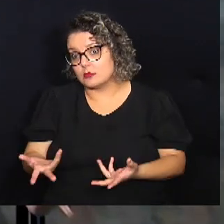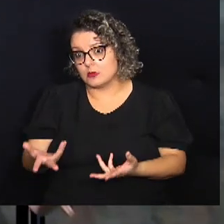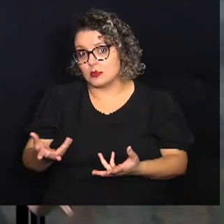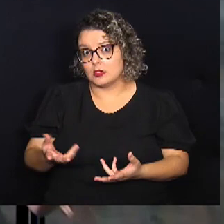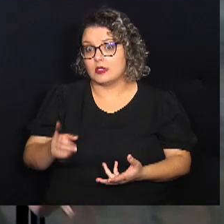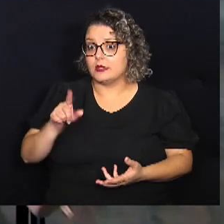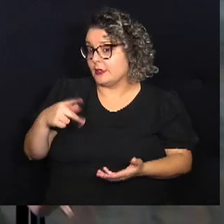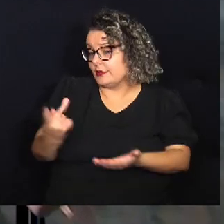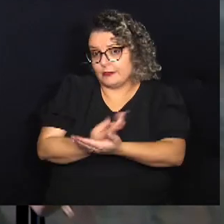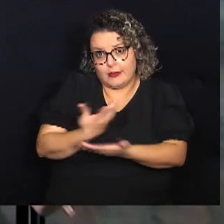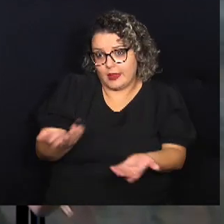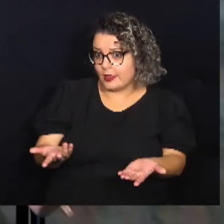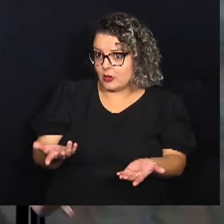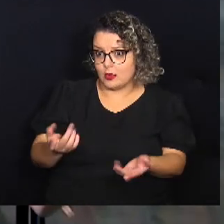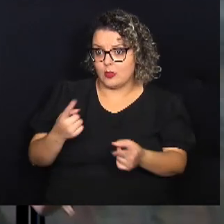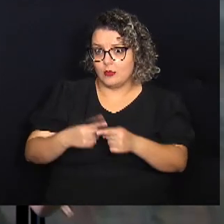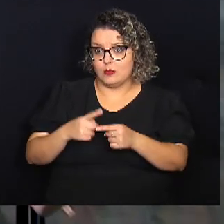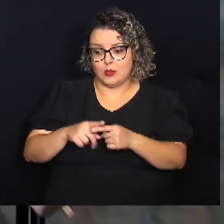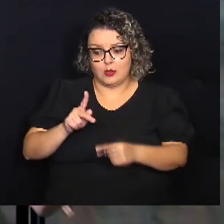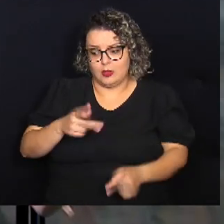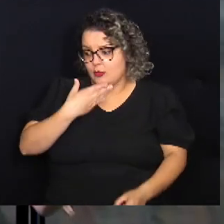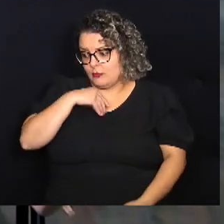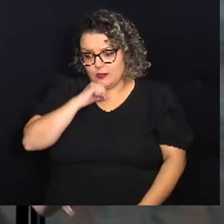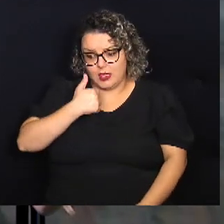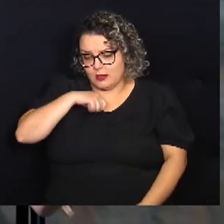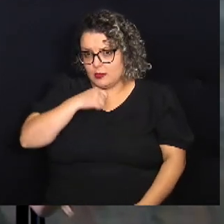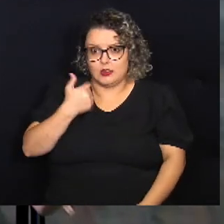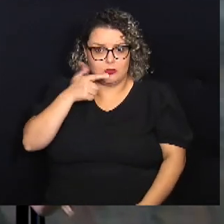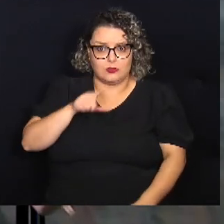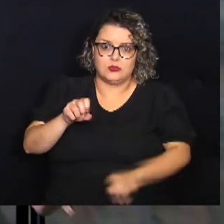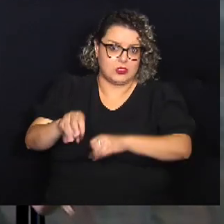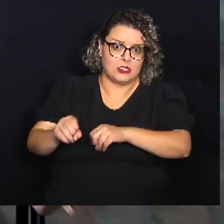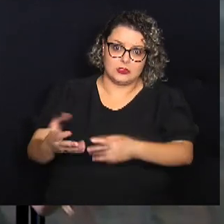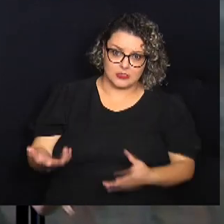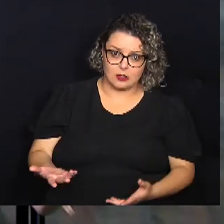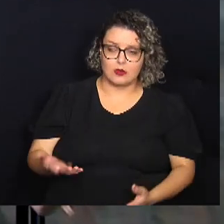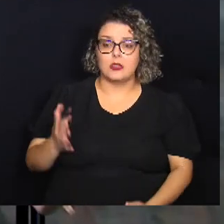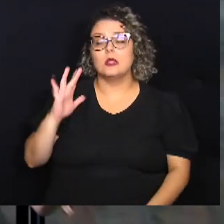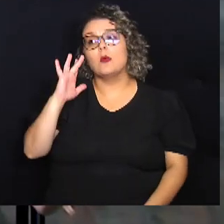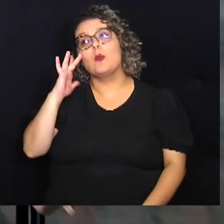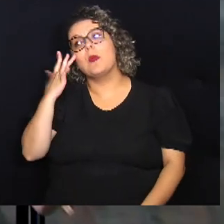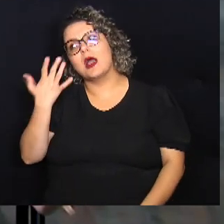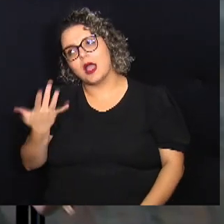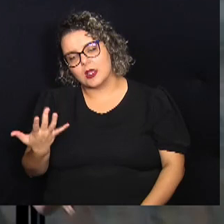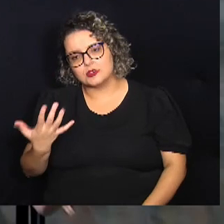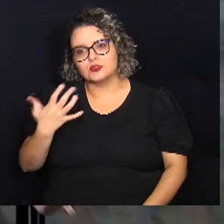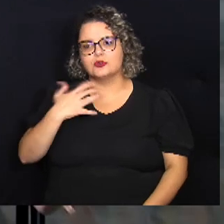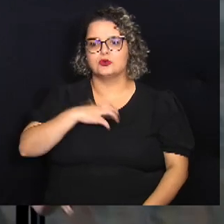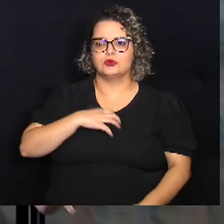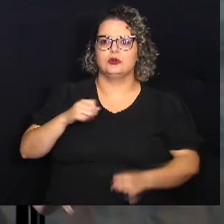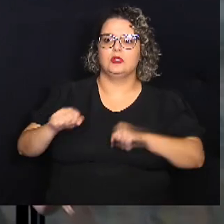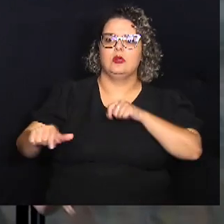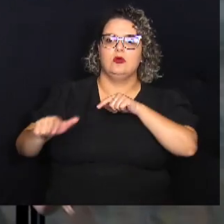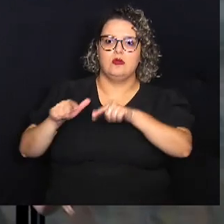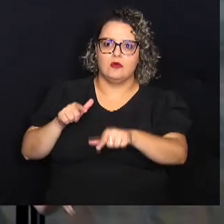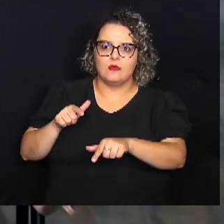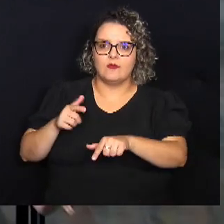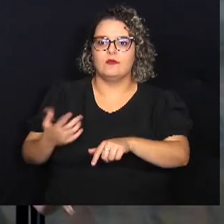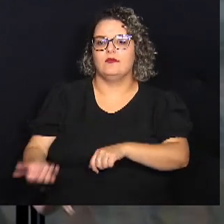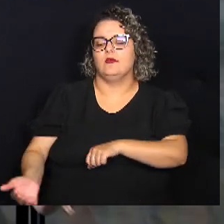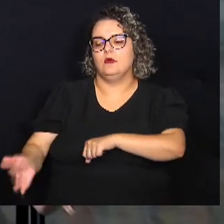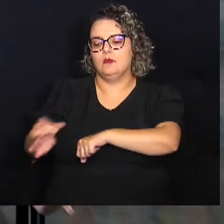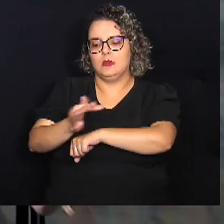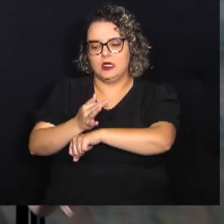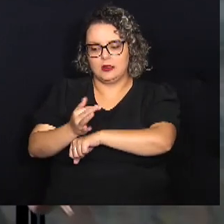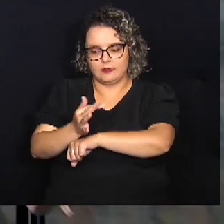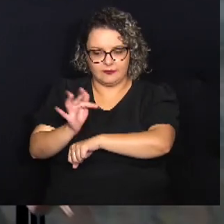equívoco, porque os pais também não conseguiam ensinar, né? Então, acho que a formação de professores, ela é importante,